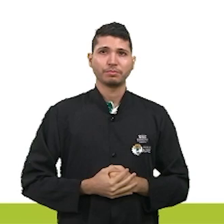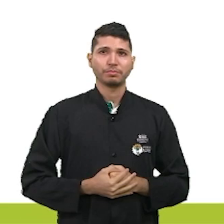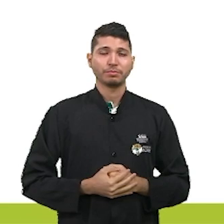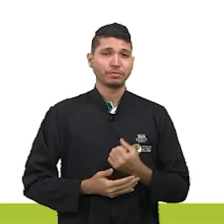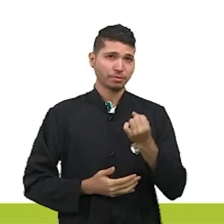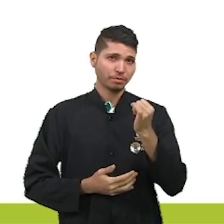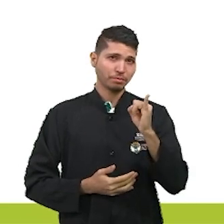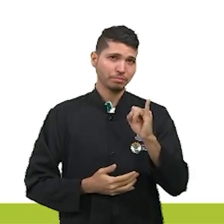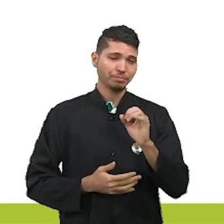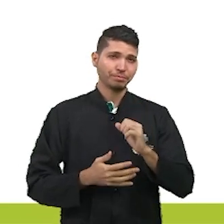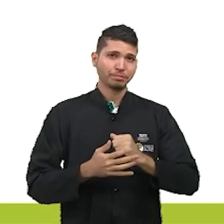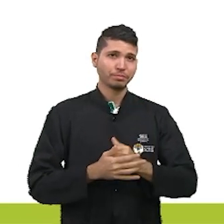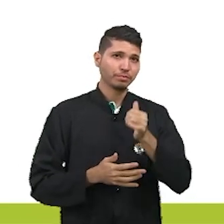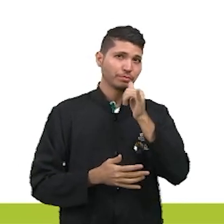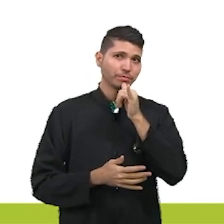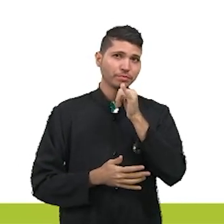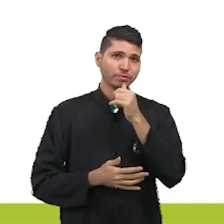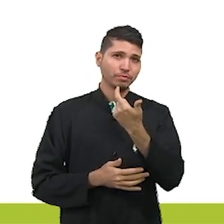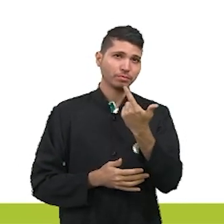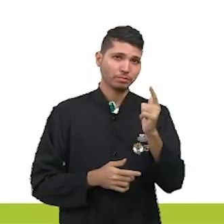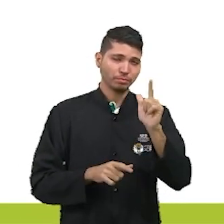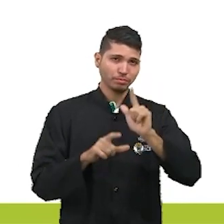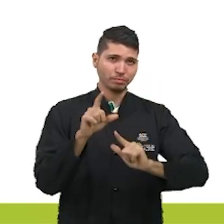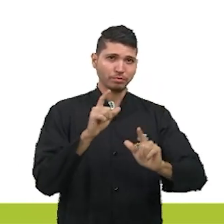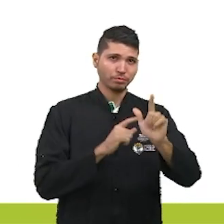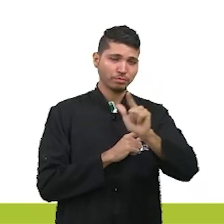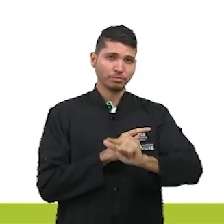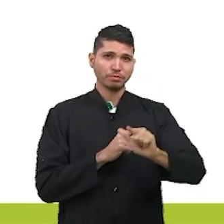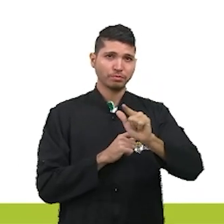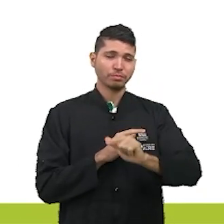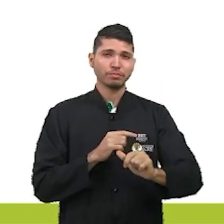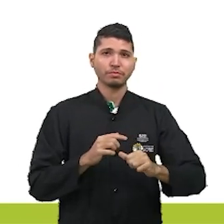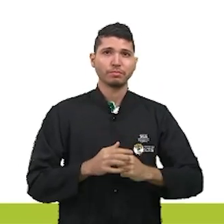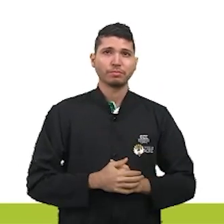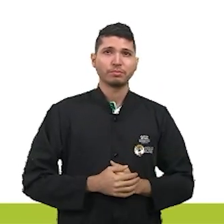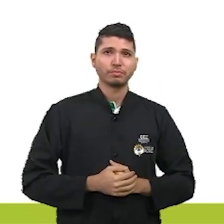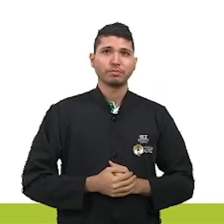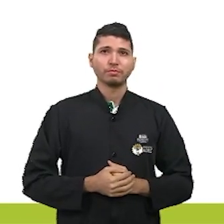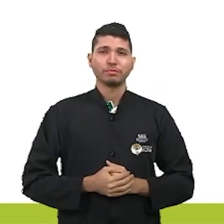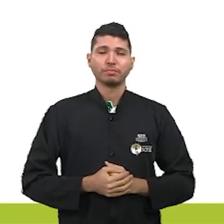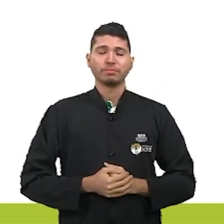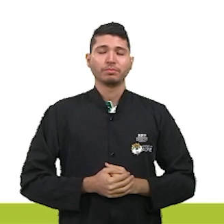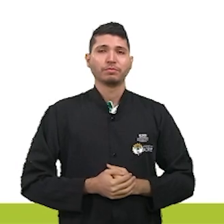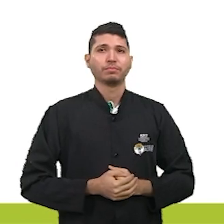Se você tivesse outra letra repetindo, por exemplo, considere a palavra